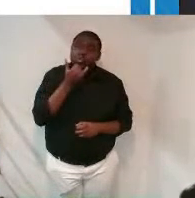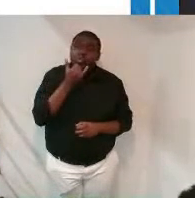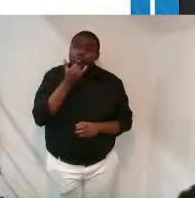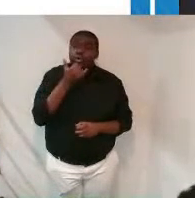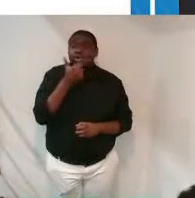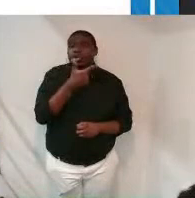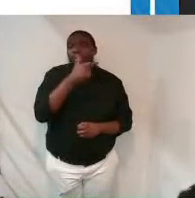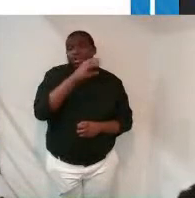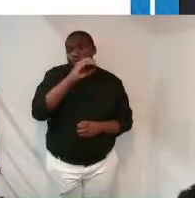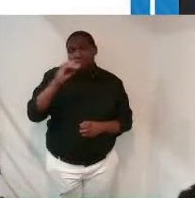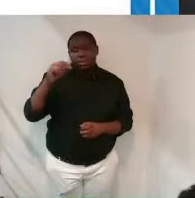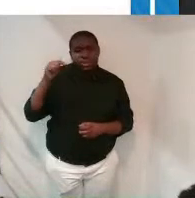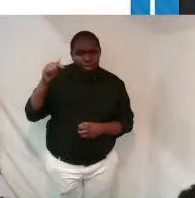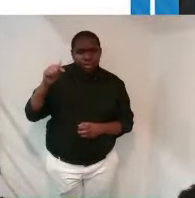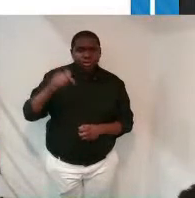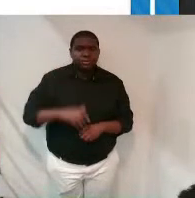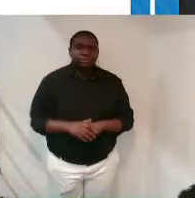na